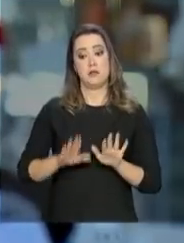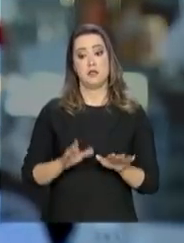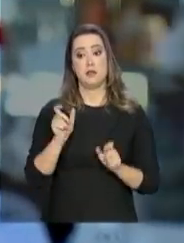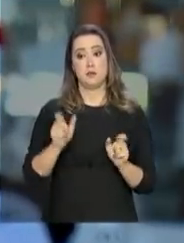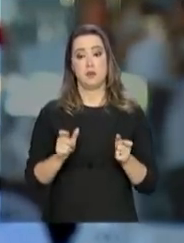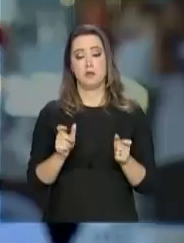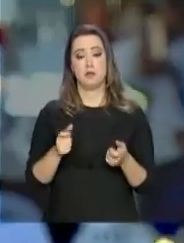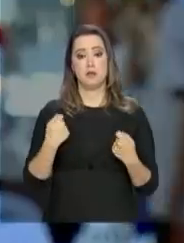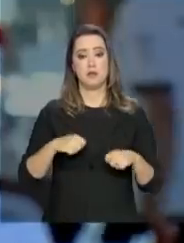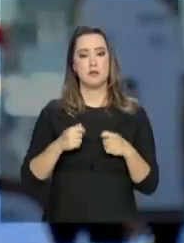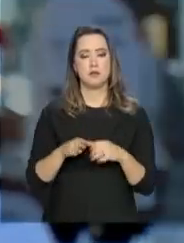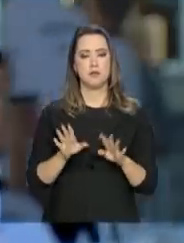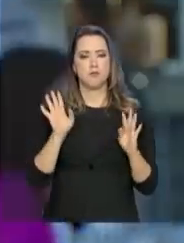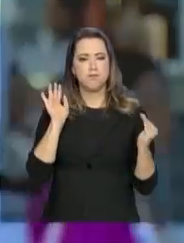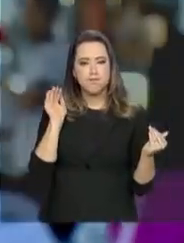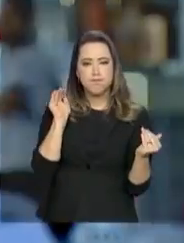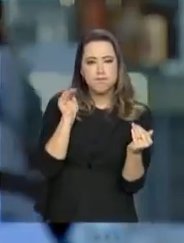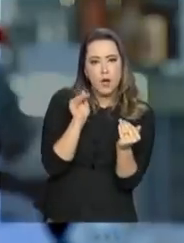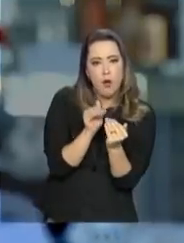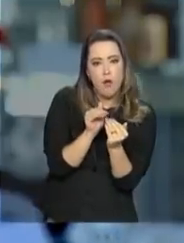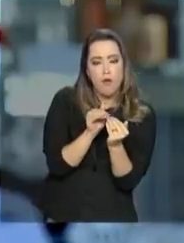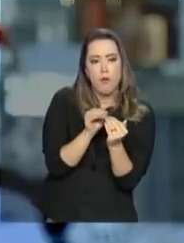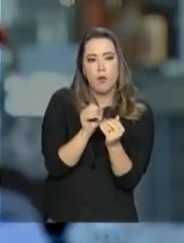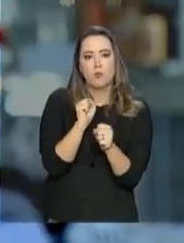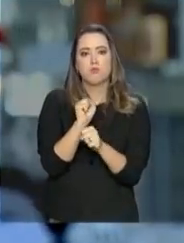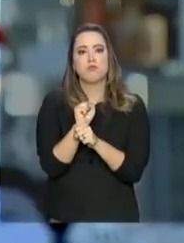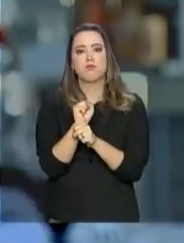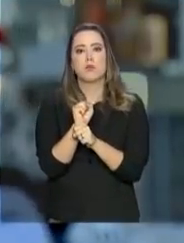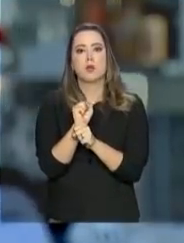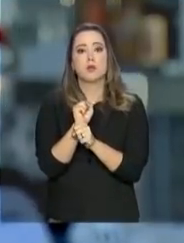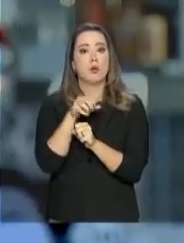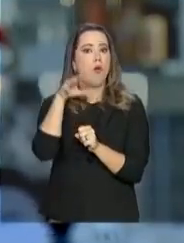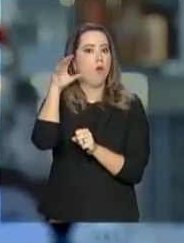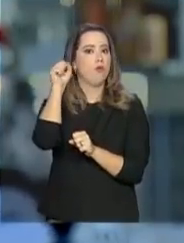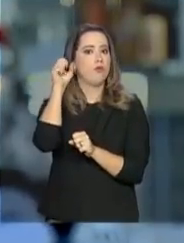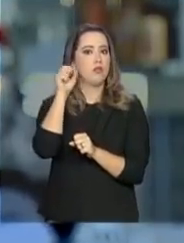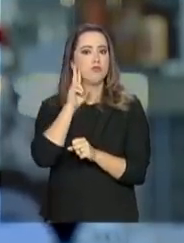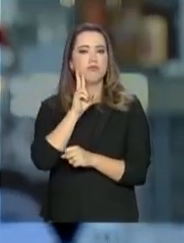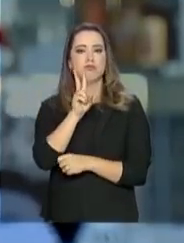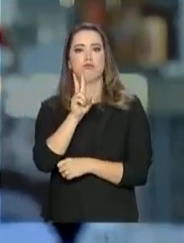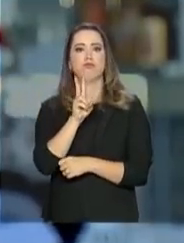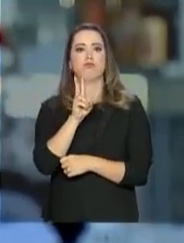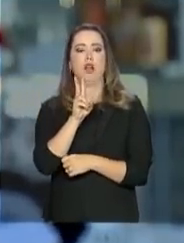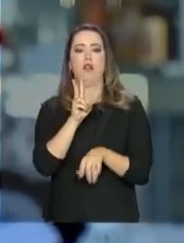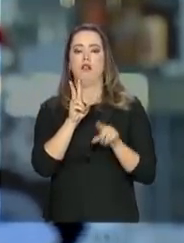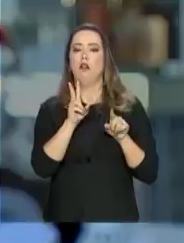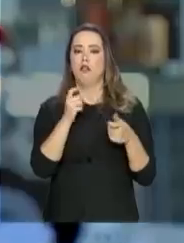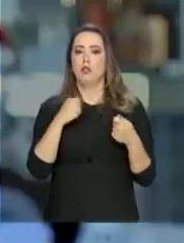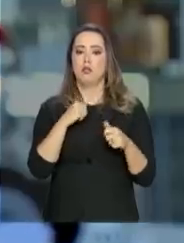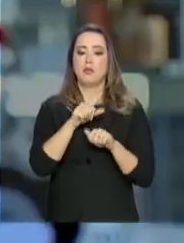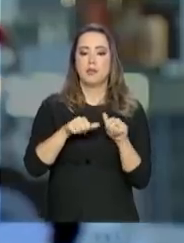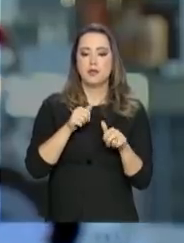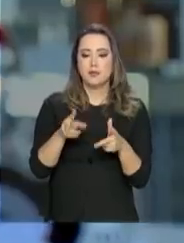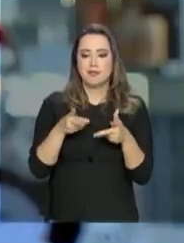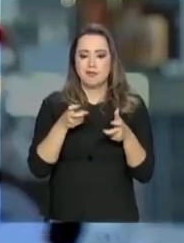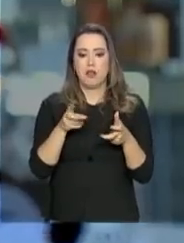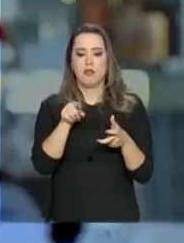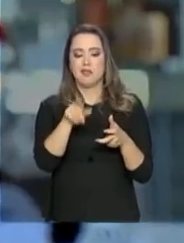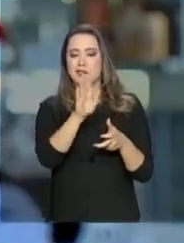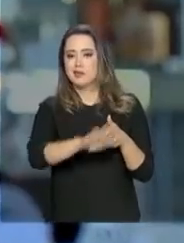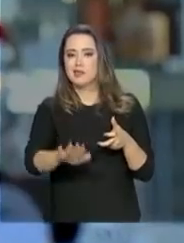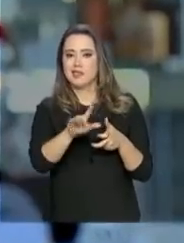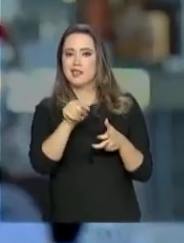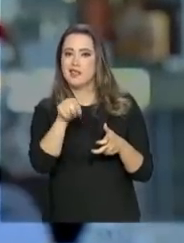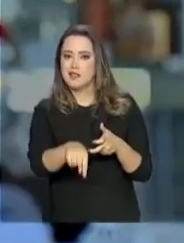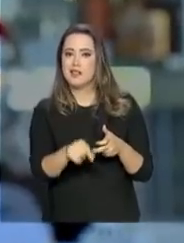precisa ficar mais concentrado que ele precisa parar houve então nós sabemos se essa mudança em relação aos demais